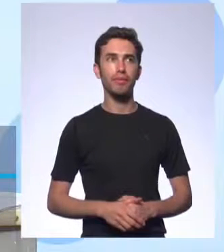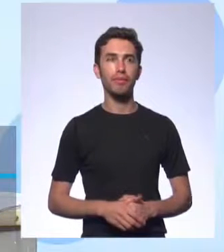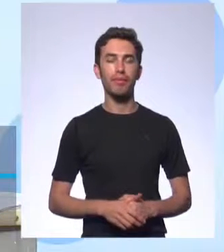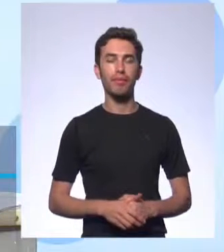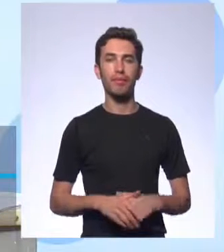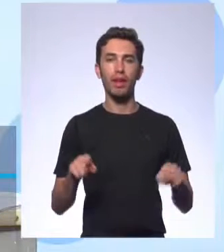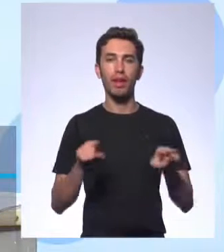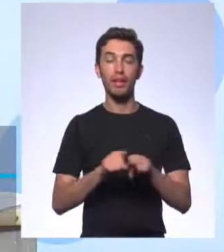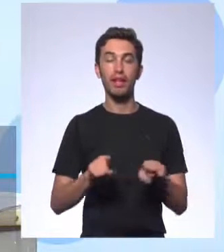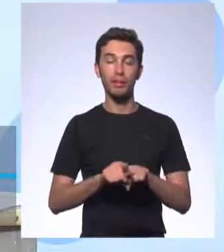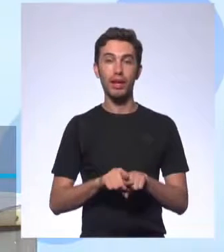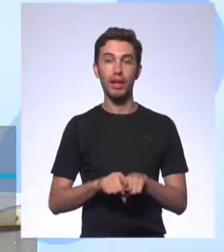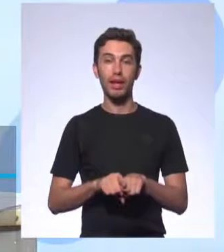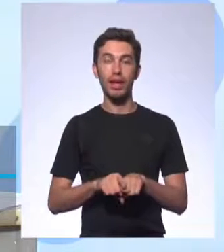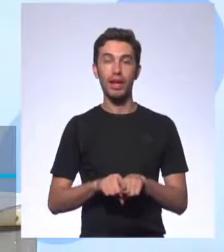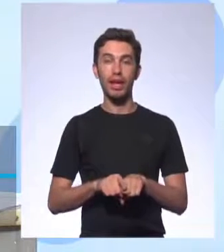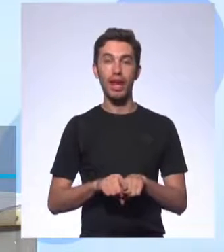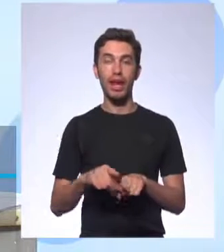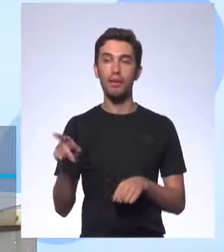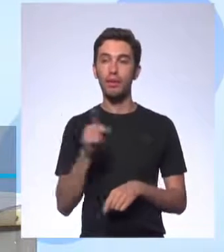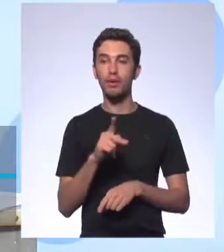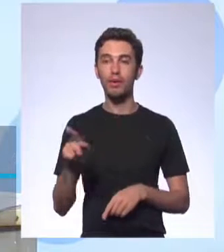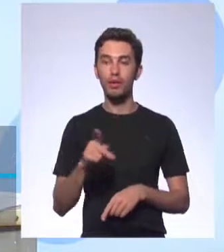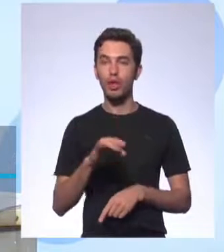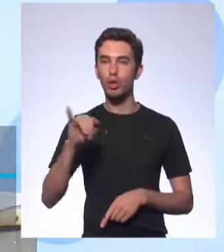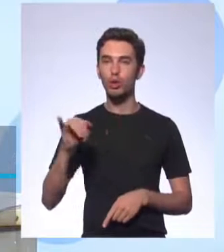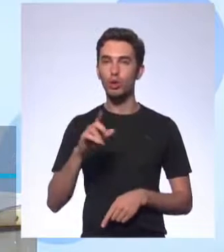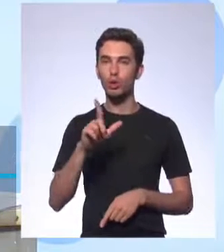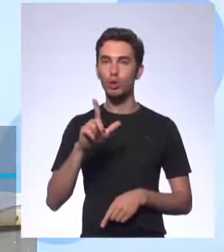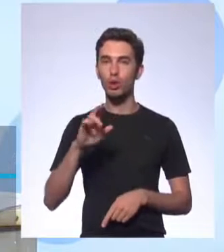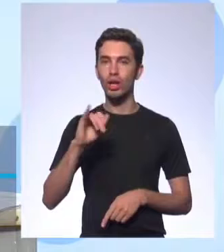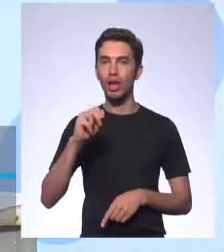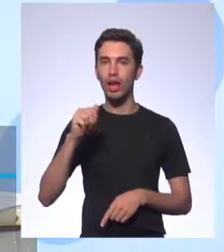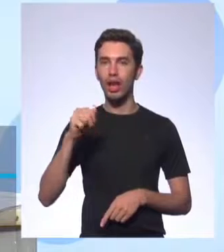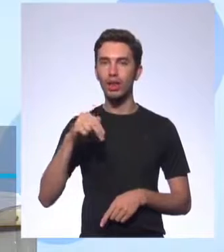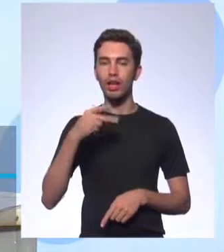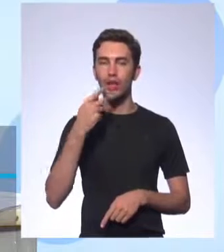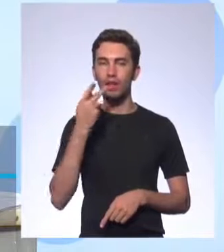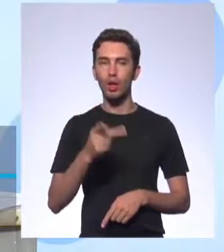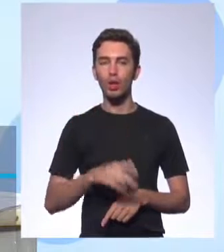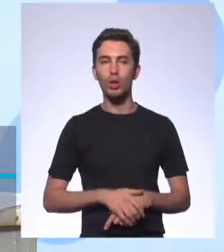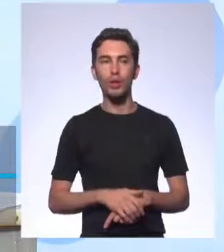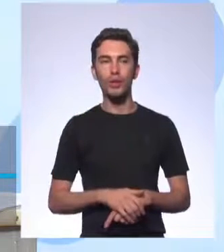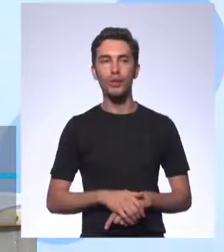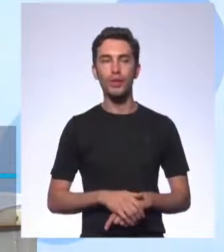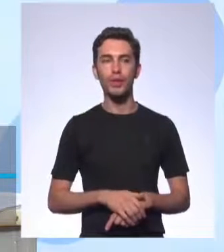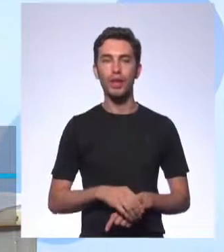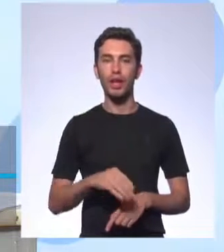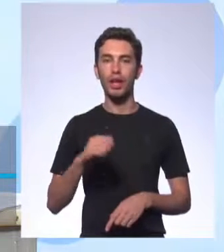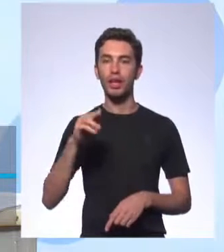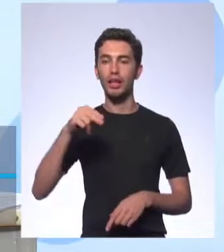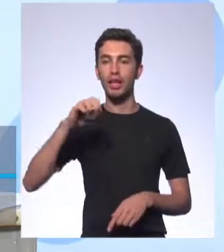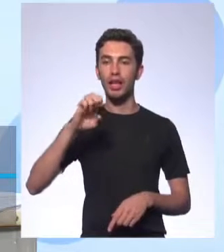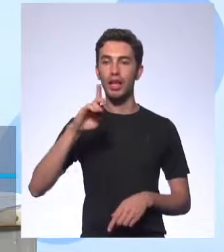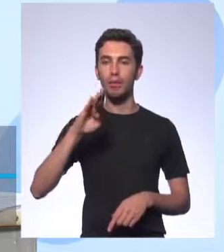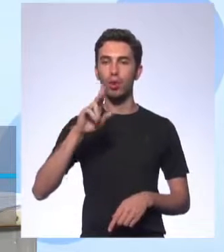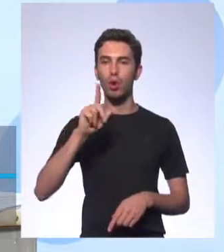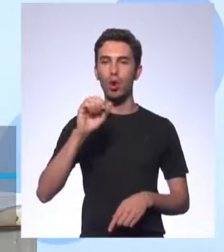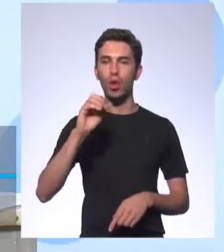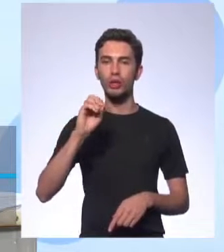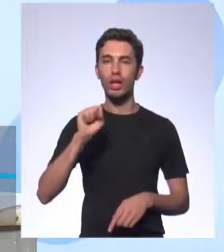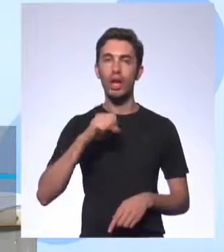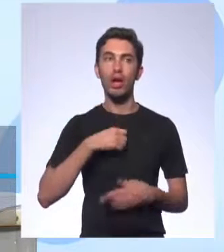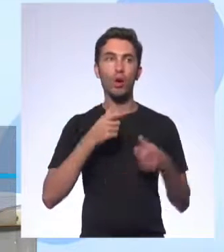foi colocado assim, ó, pela professora Juliana, ela colocou assim, nebulosa onde nascem